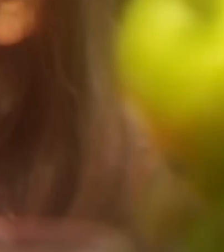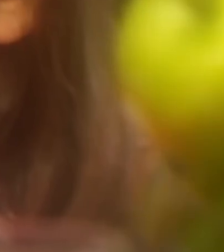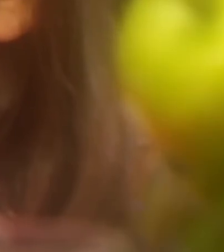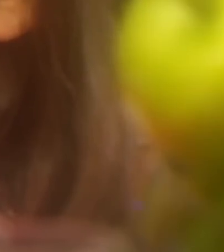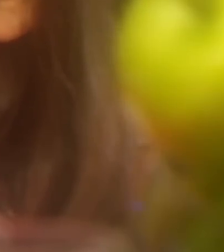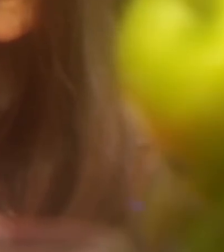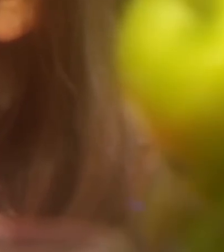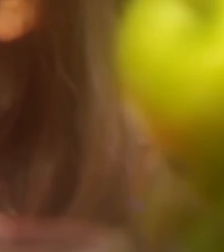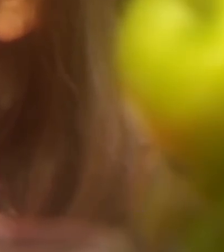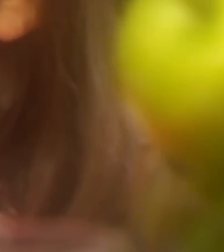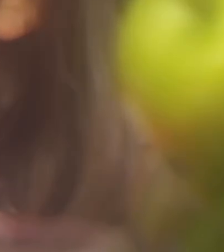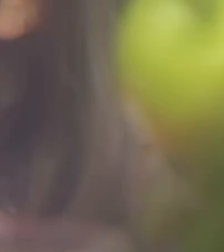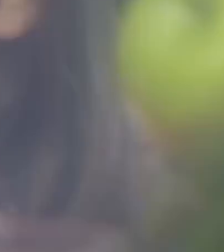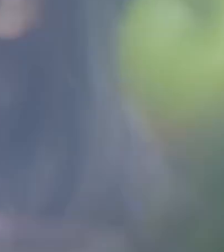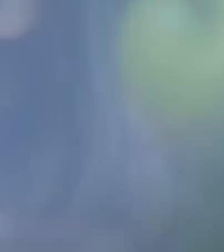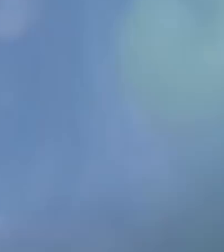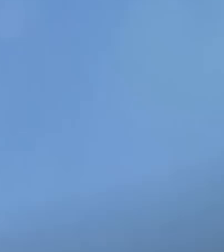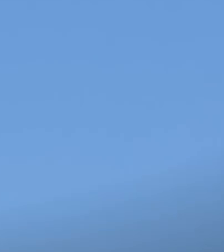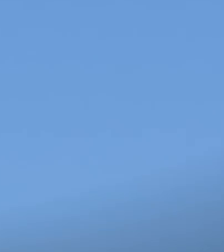agradecer